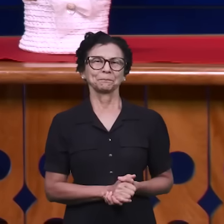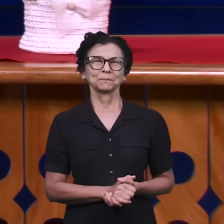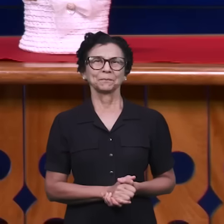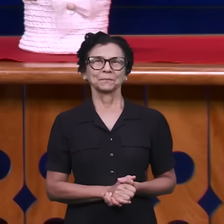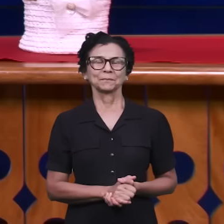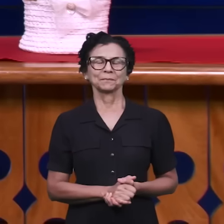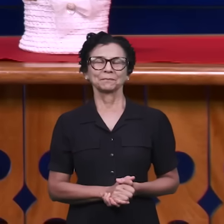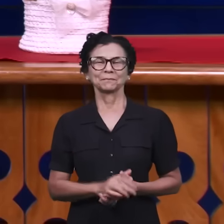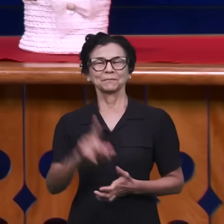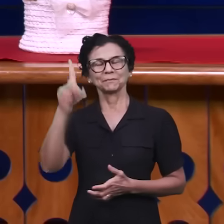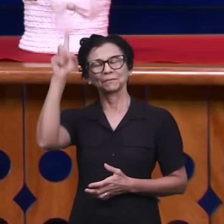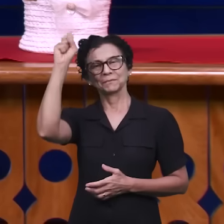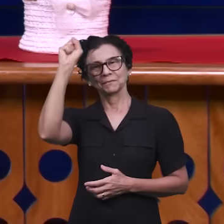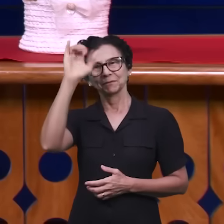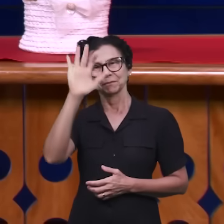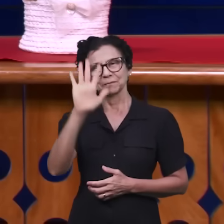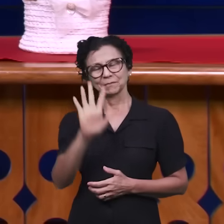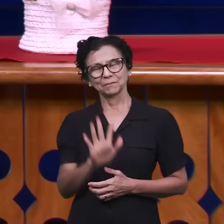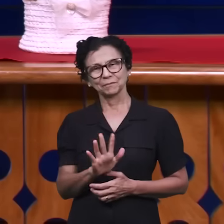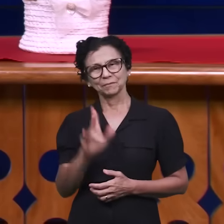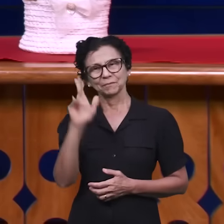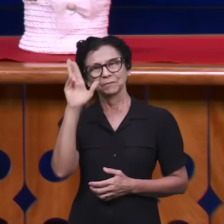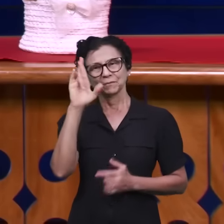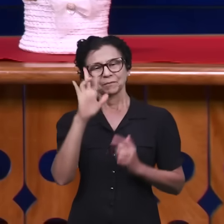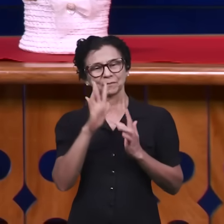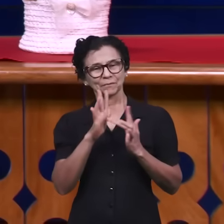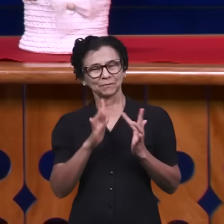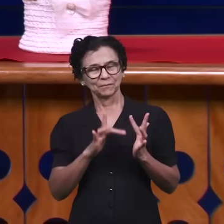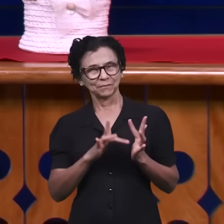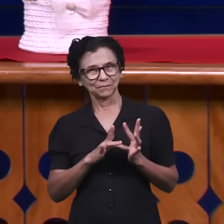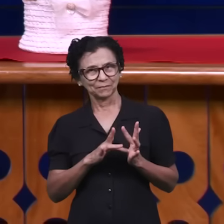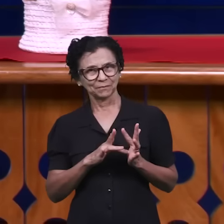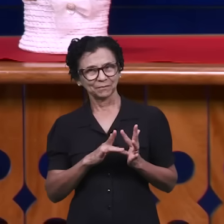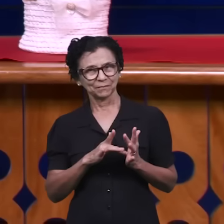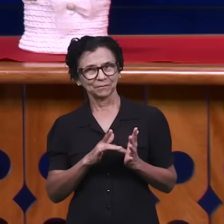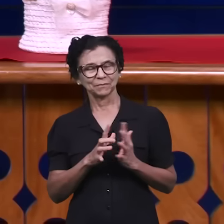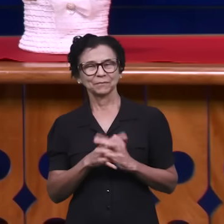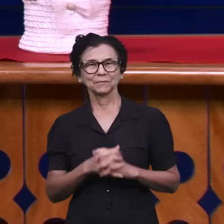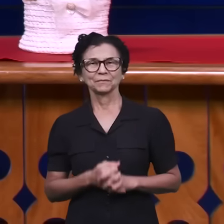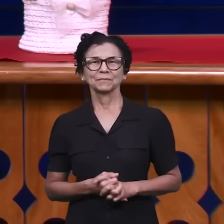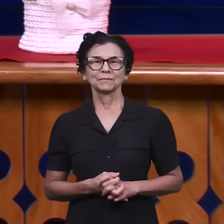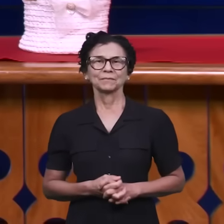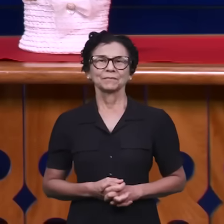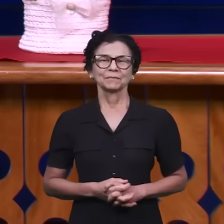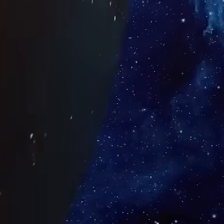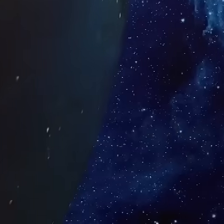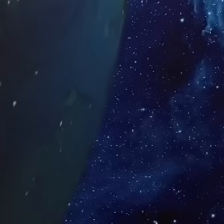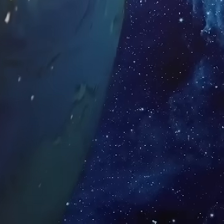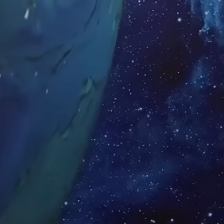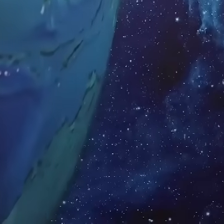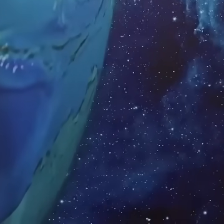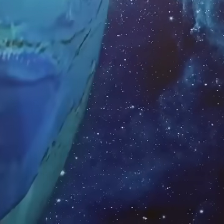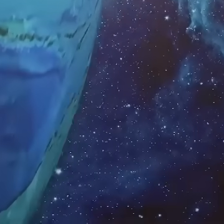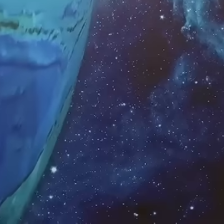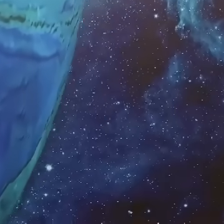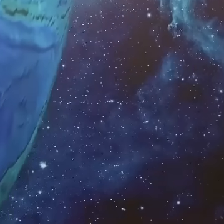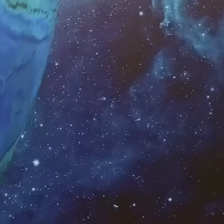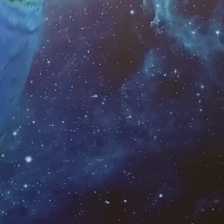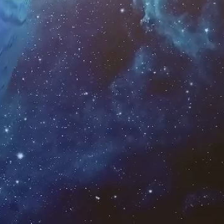imediatamente. Que o Senhor vos abençoe, a paz do Senhor a todos.